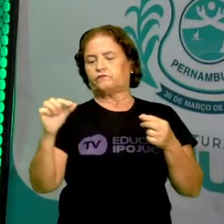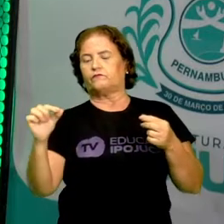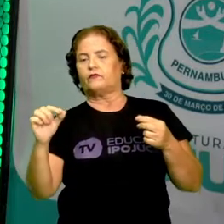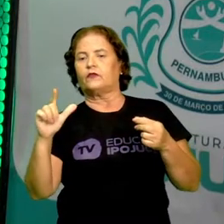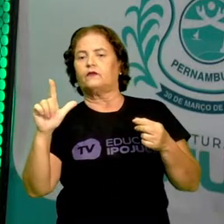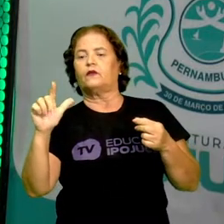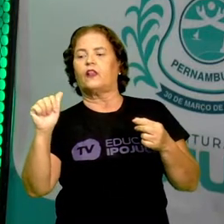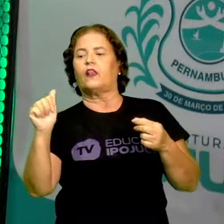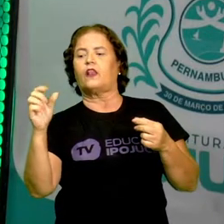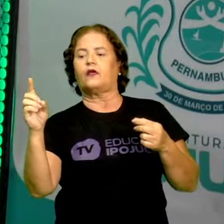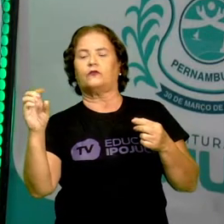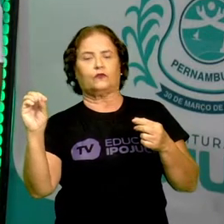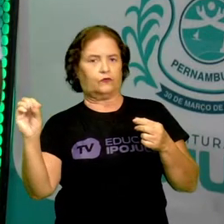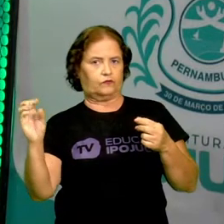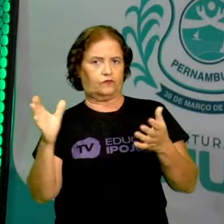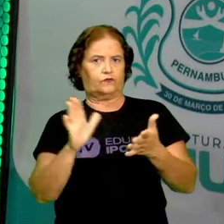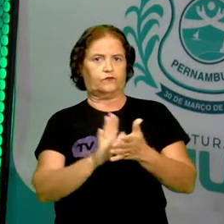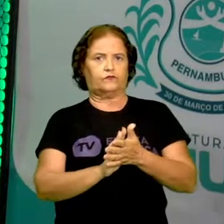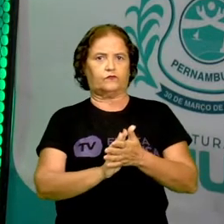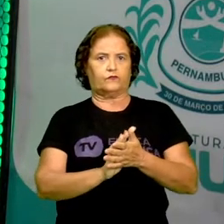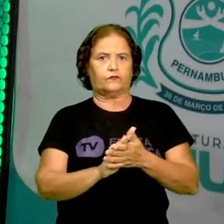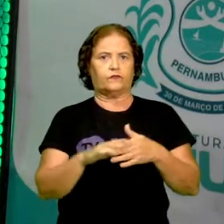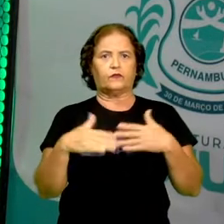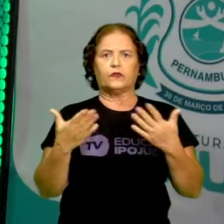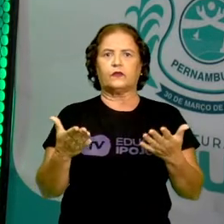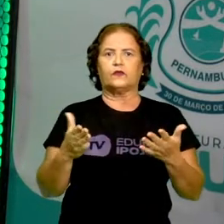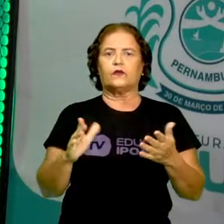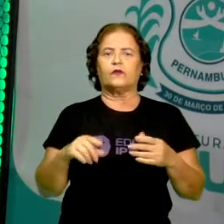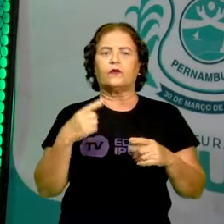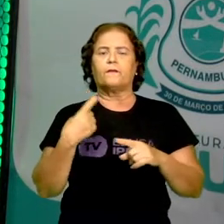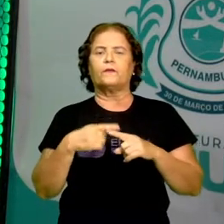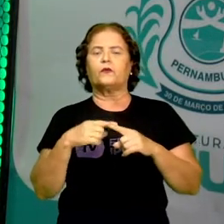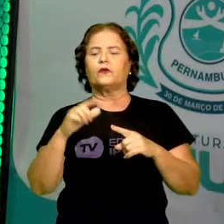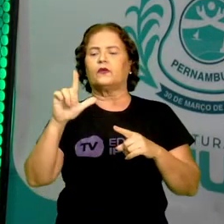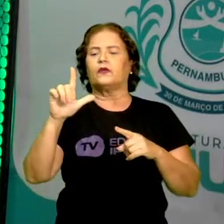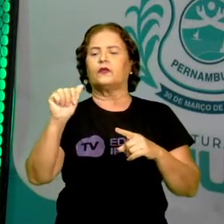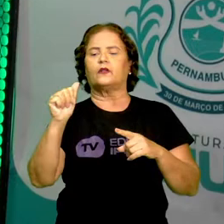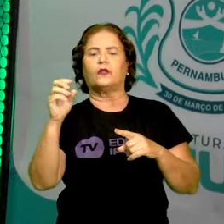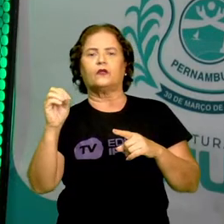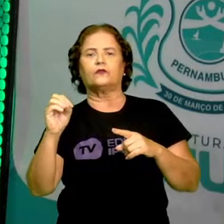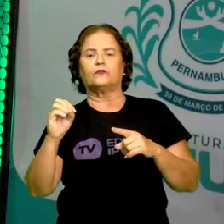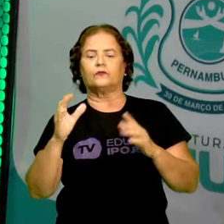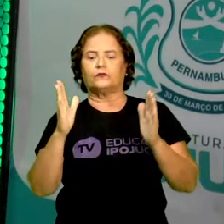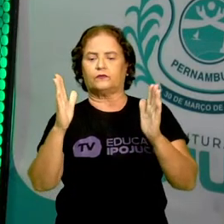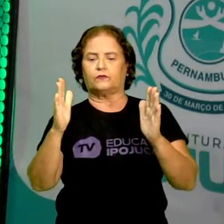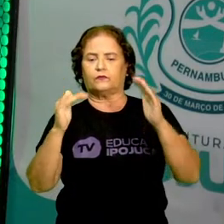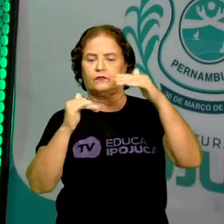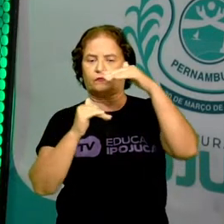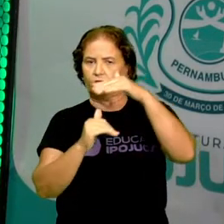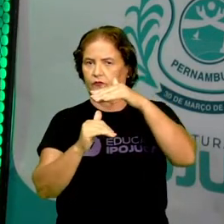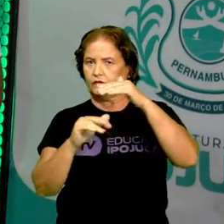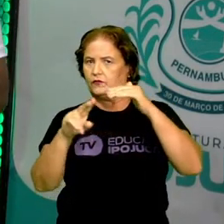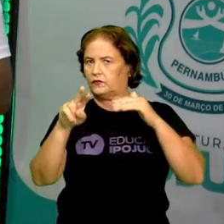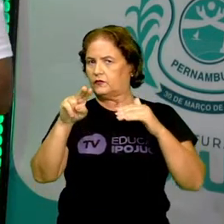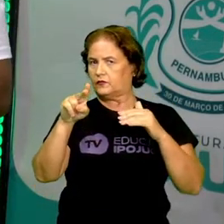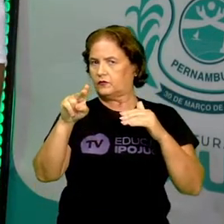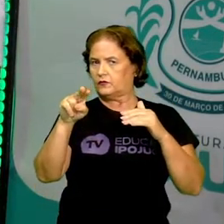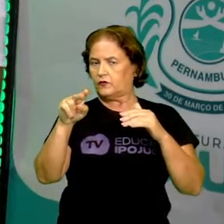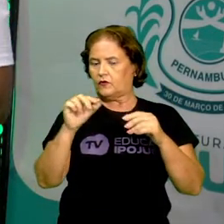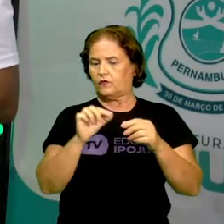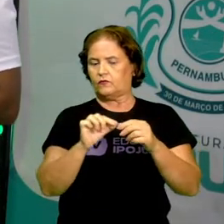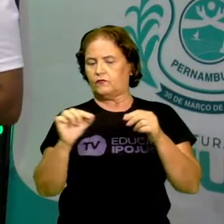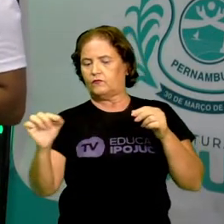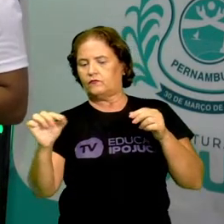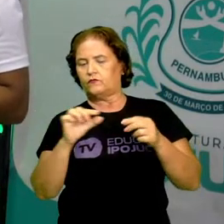e lado. Chamamos apenas de lado porque todos os lados dessa figura, que é um quadrado, têm a mesma medida.